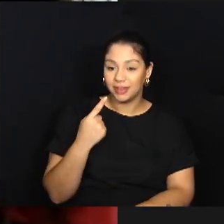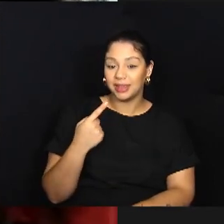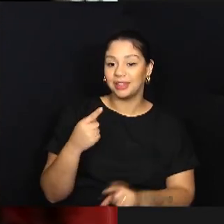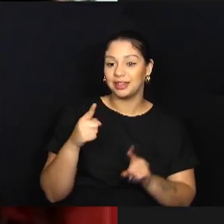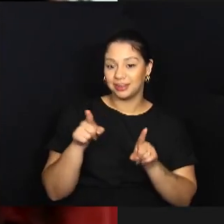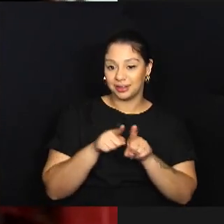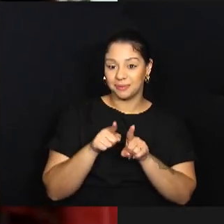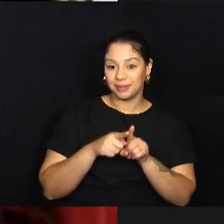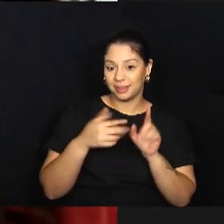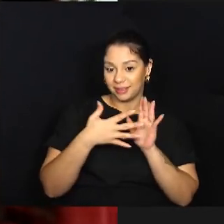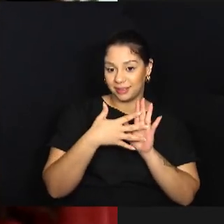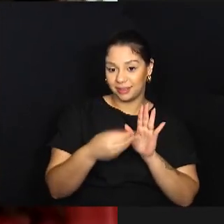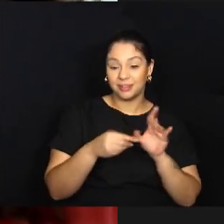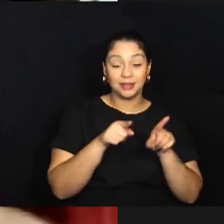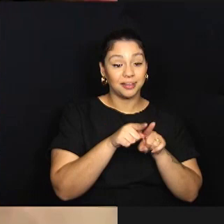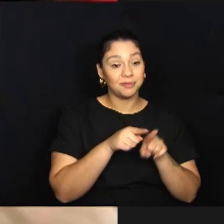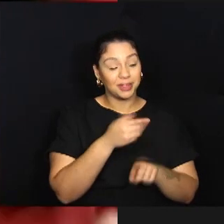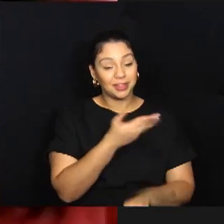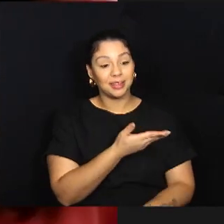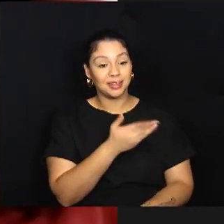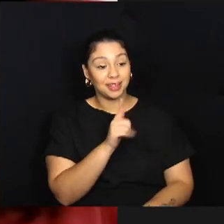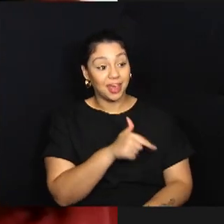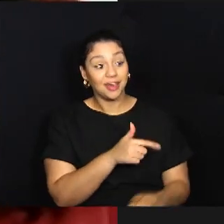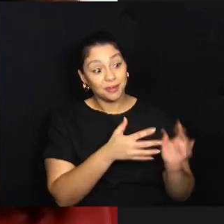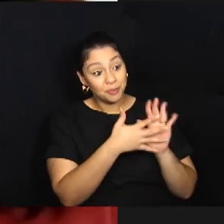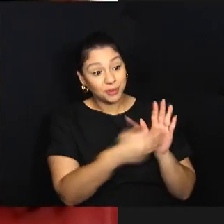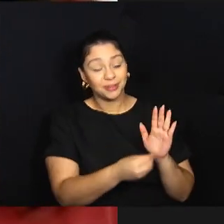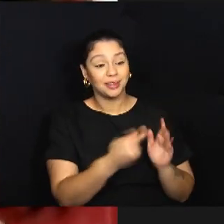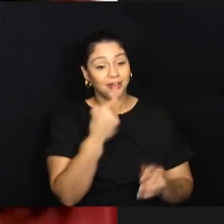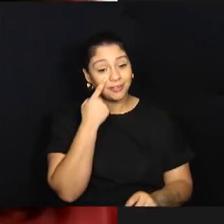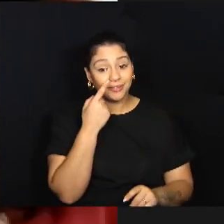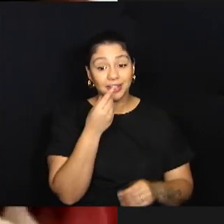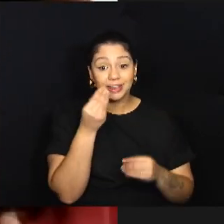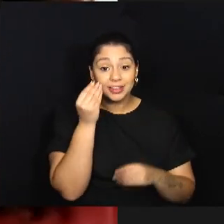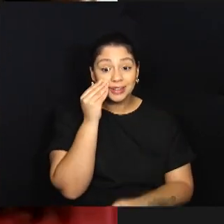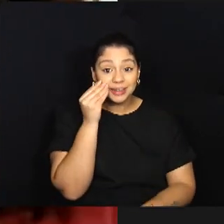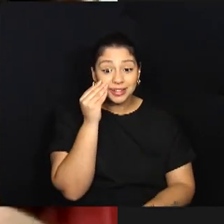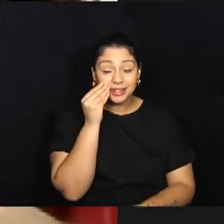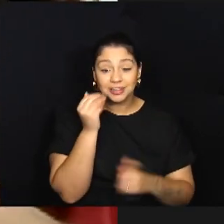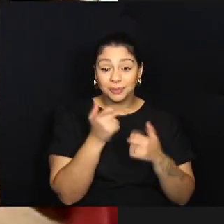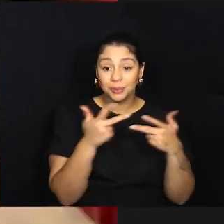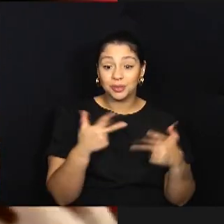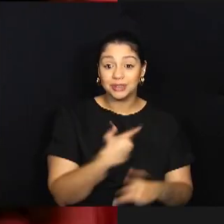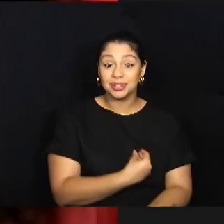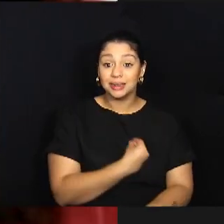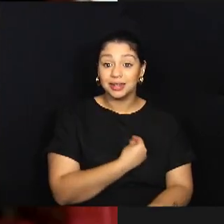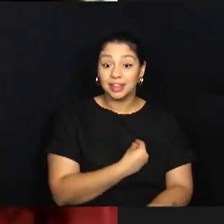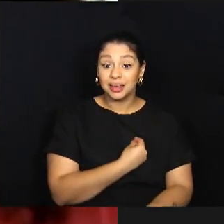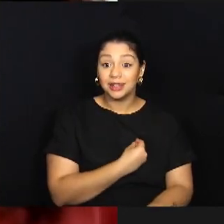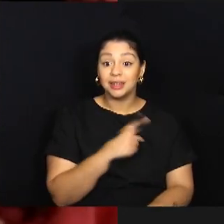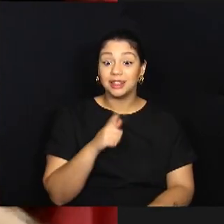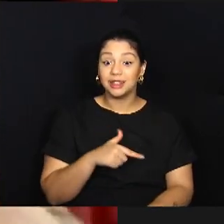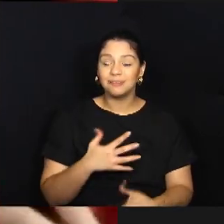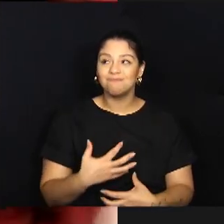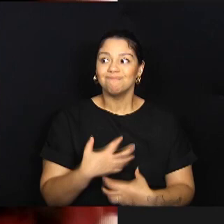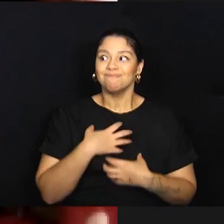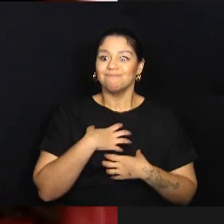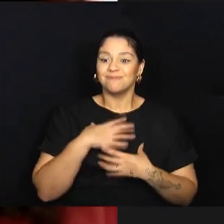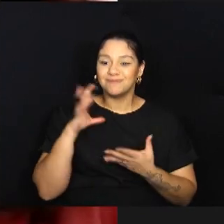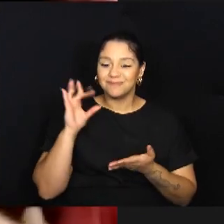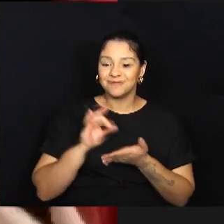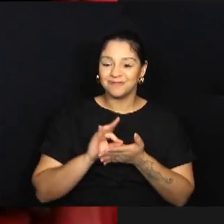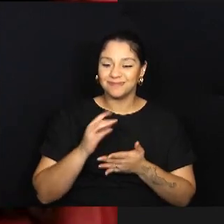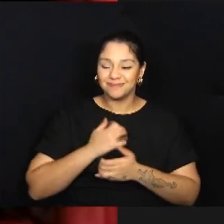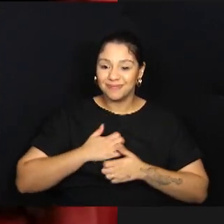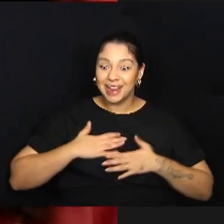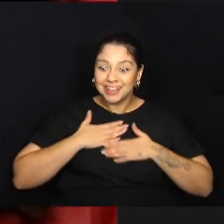um bacana para o Bruno, né, que é um adolescente, ver que a gente está buscando algo na vida assim que realize, que dê prazer,